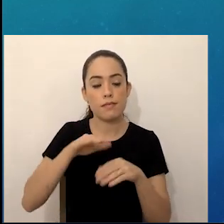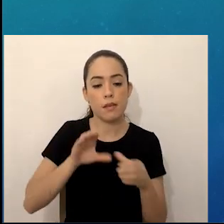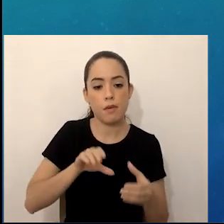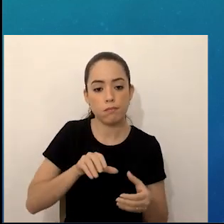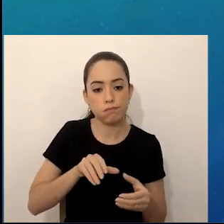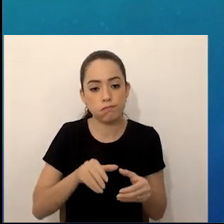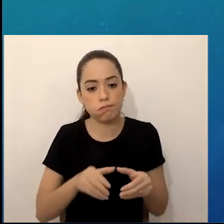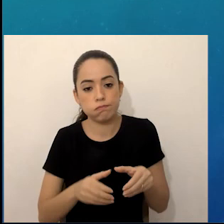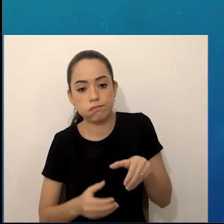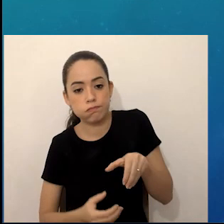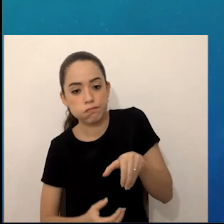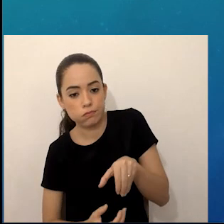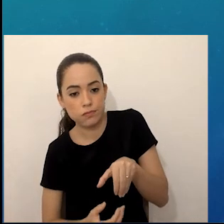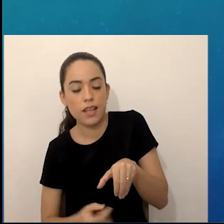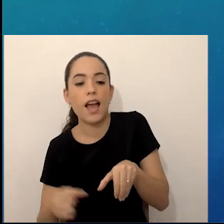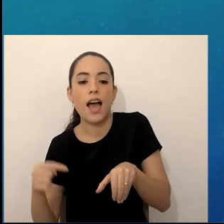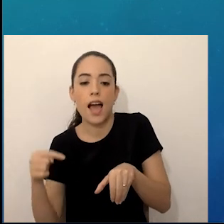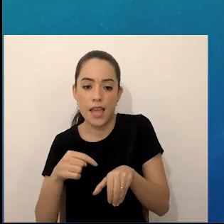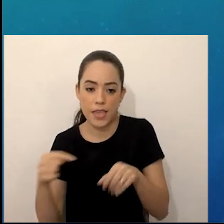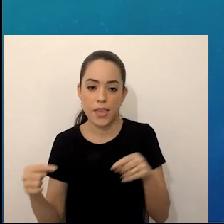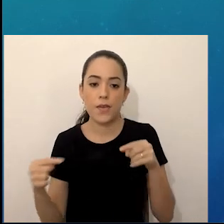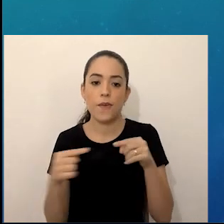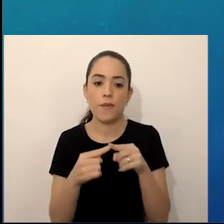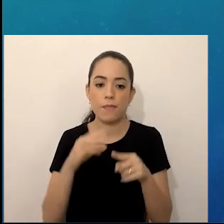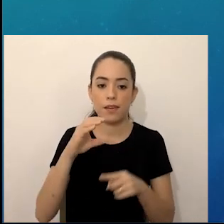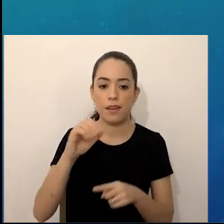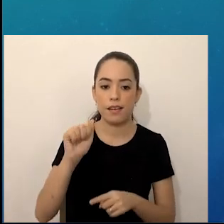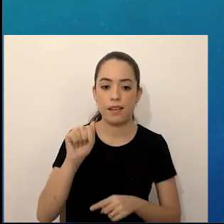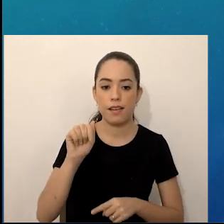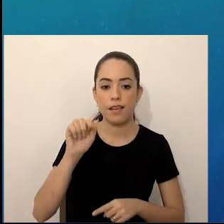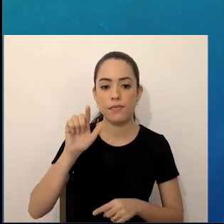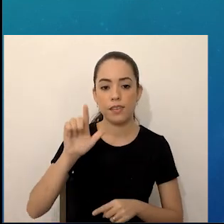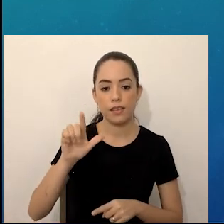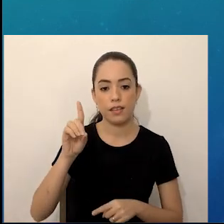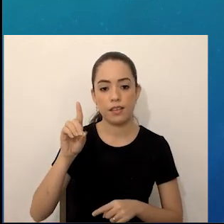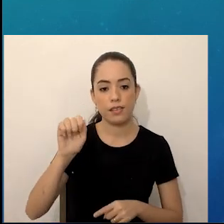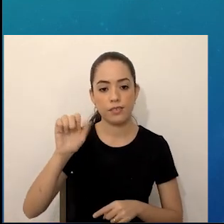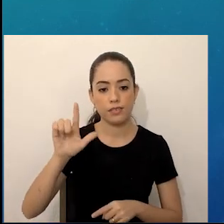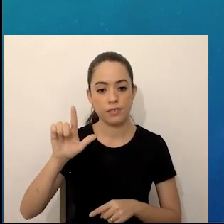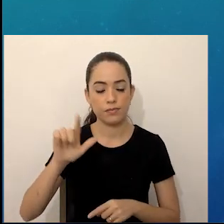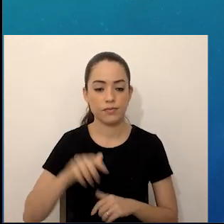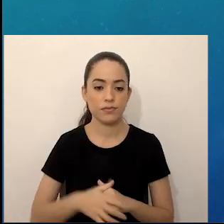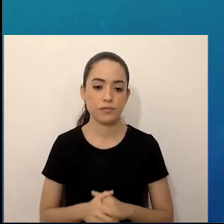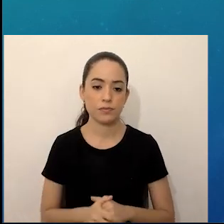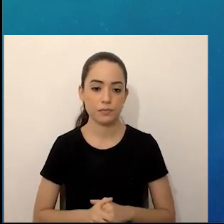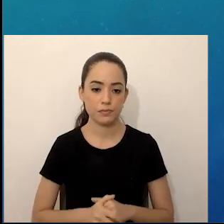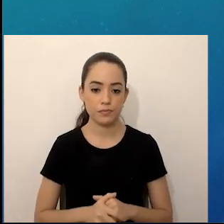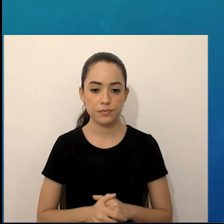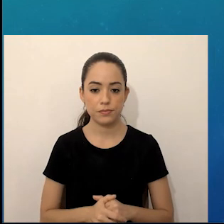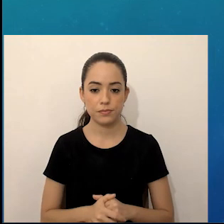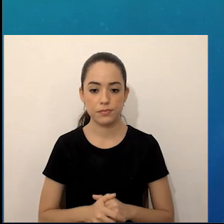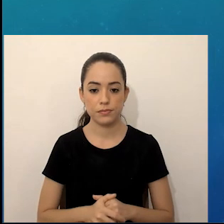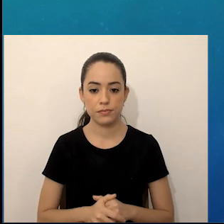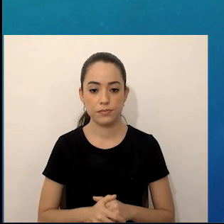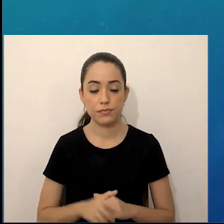para cima, e assim esta região torna-se a porção caudal.